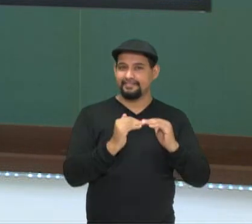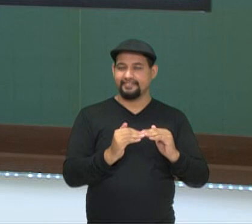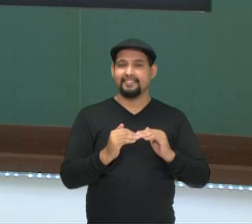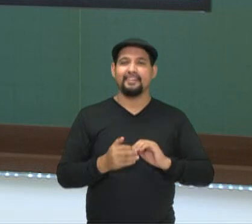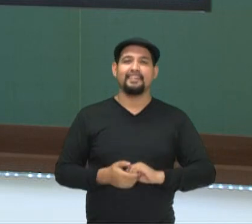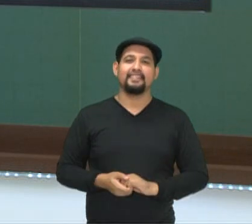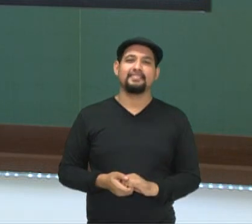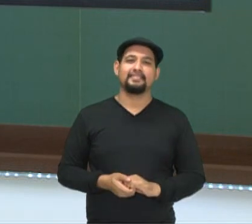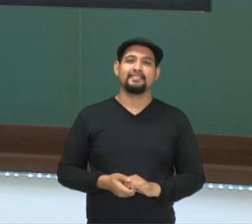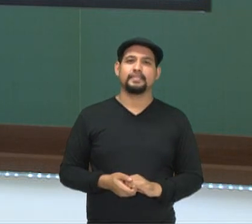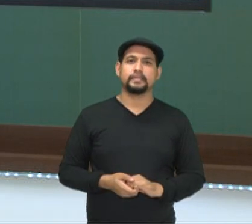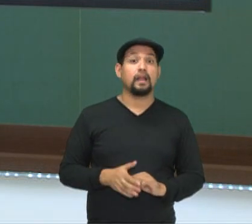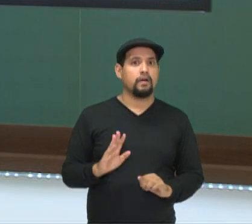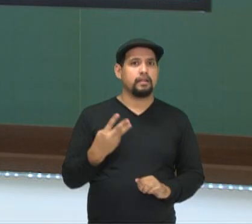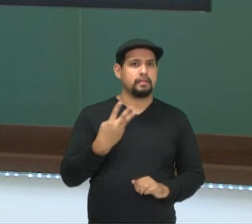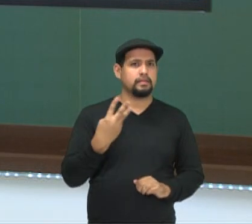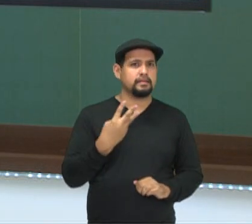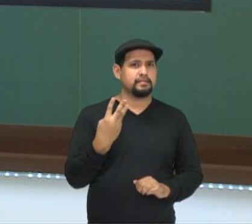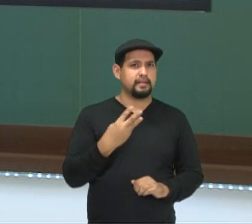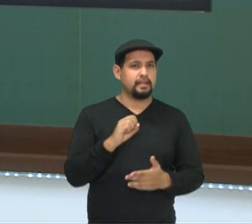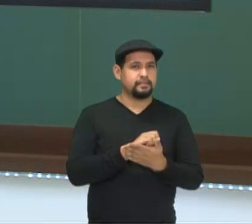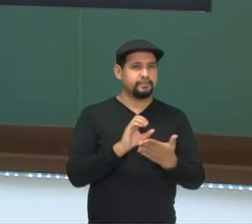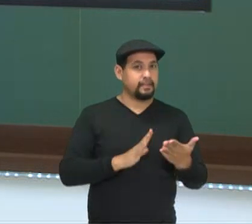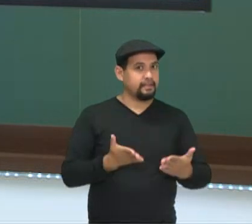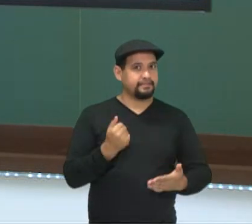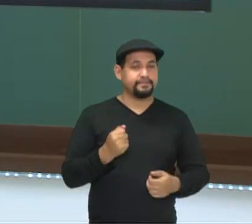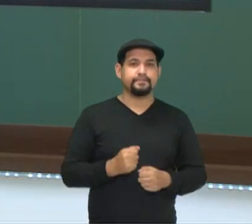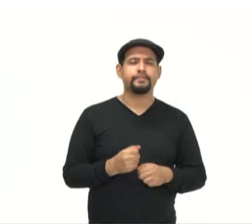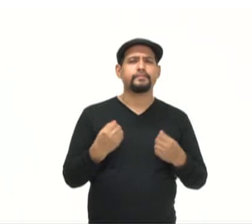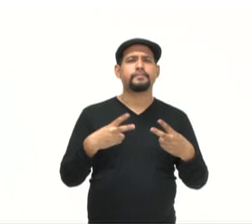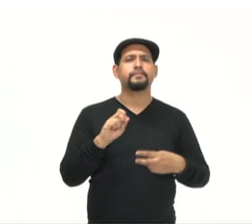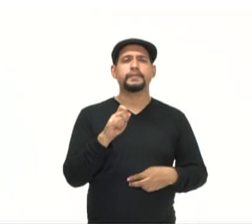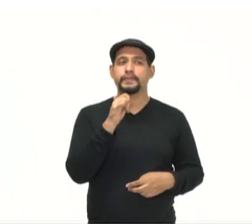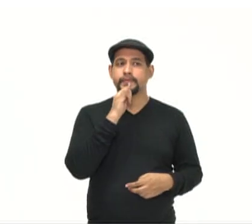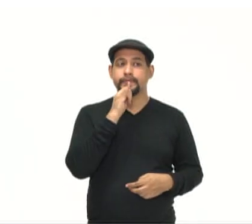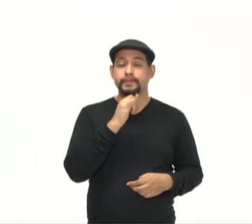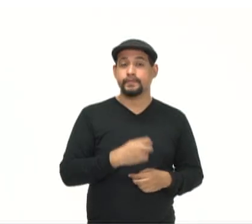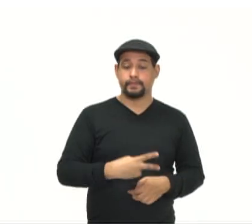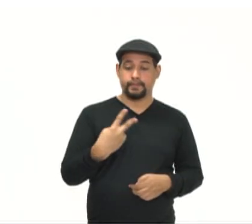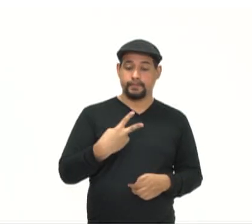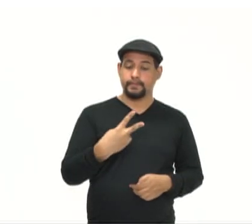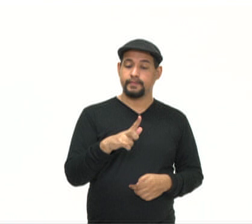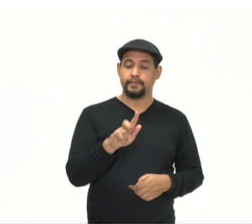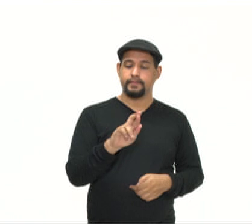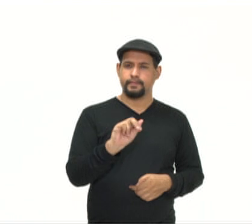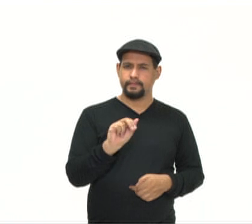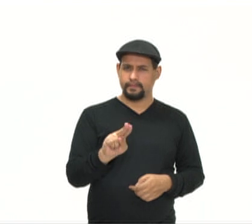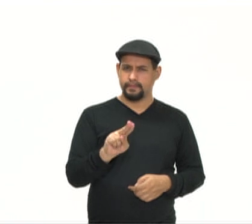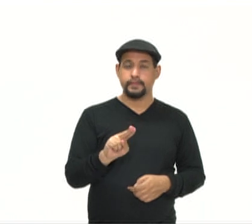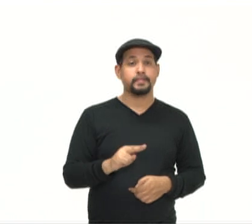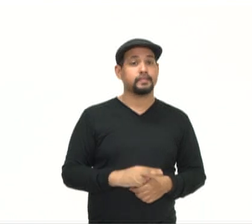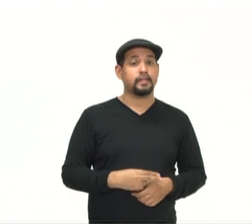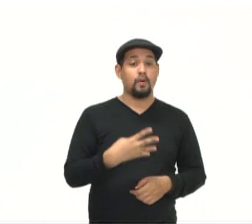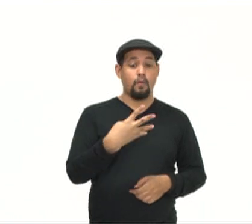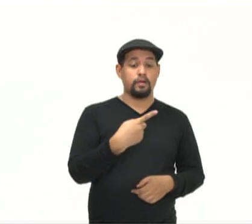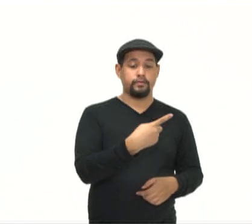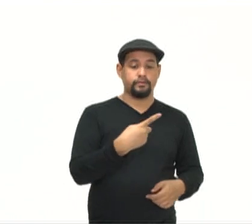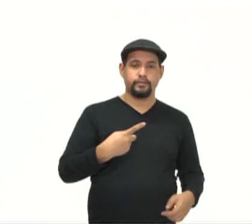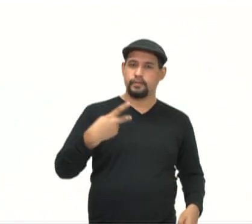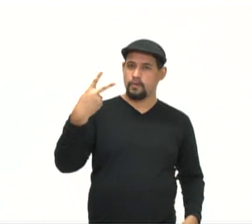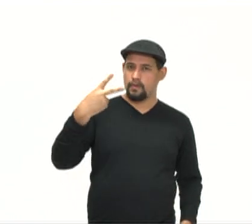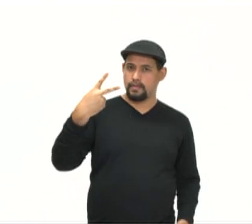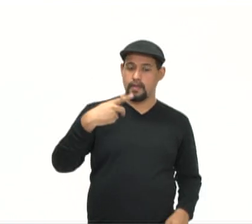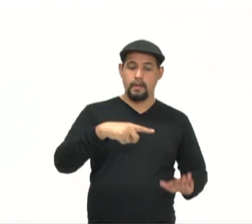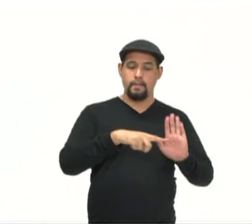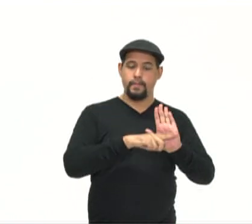entendendo Vamos para o terceiro e último ele fala assim o dada a equação de segundo grau a 4x ao quadrado